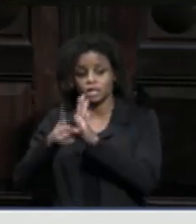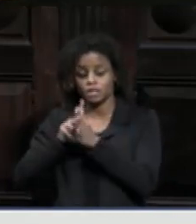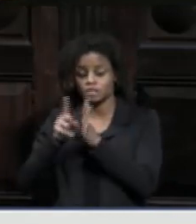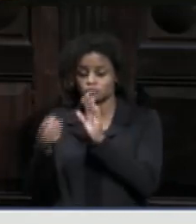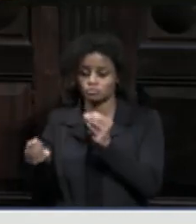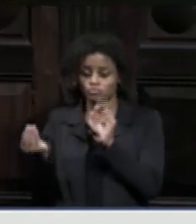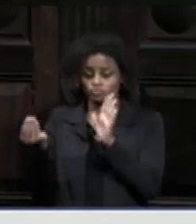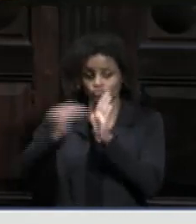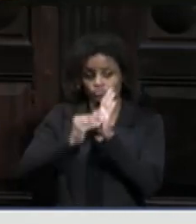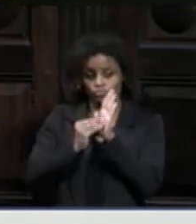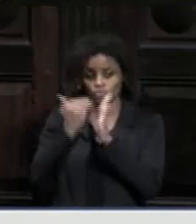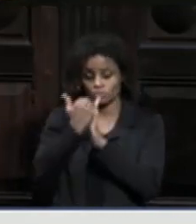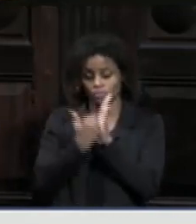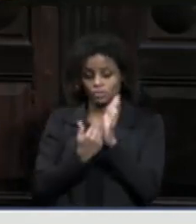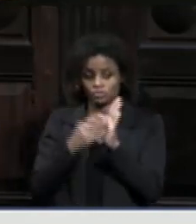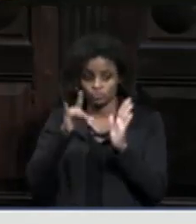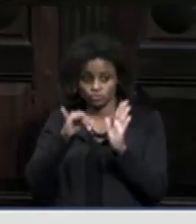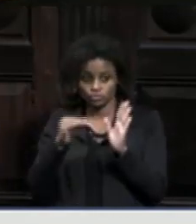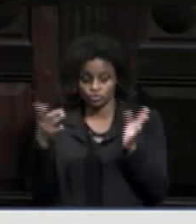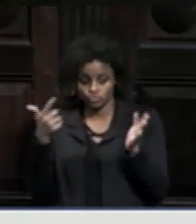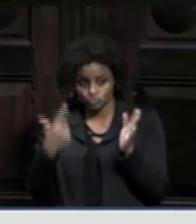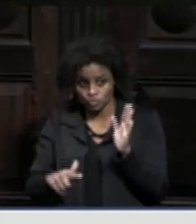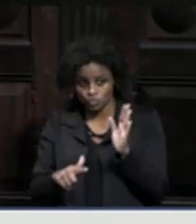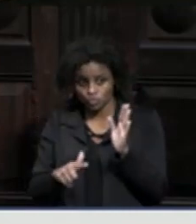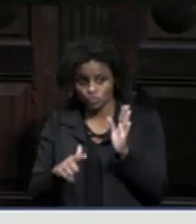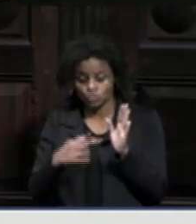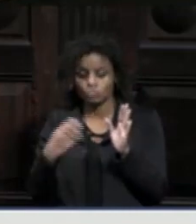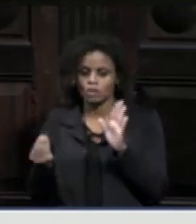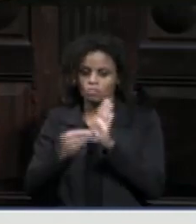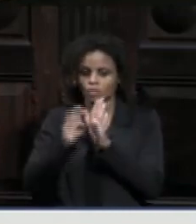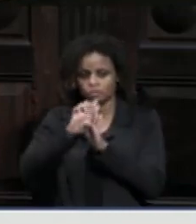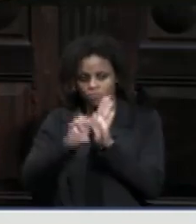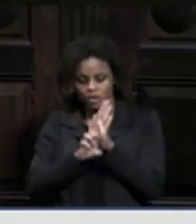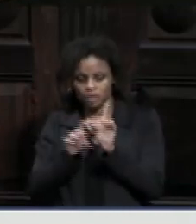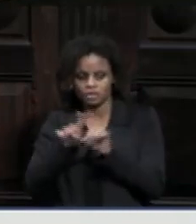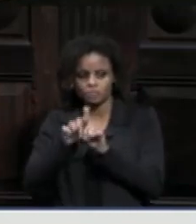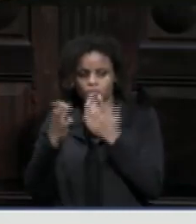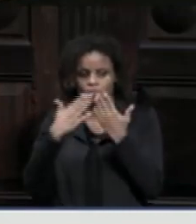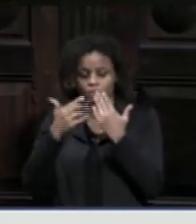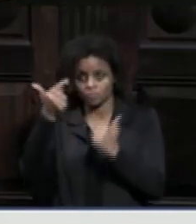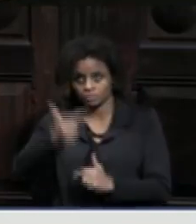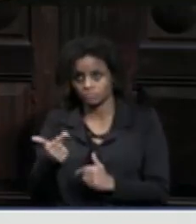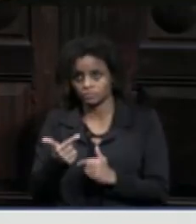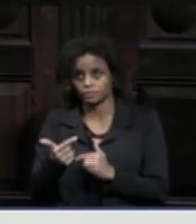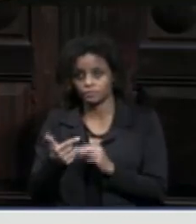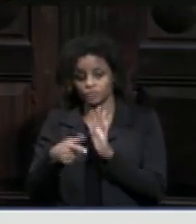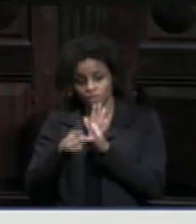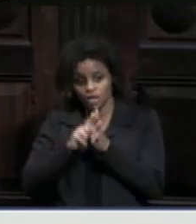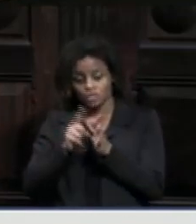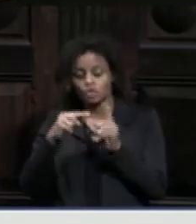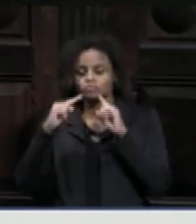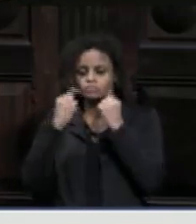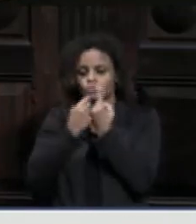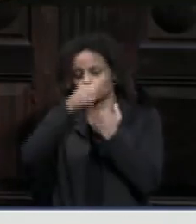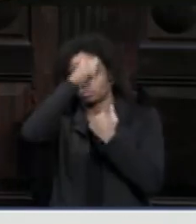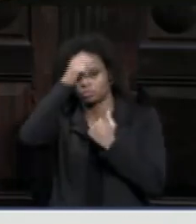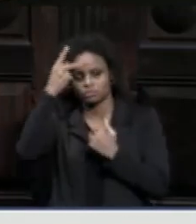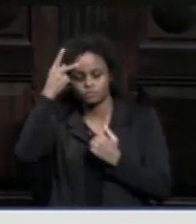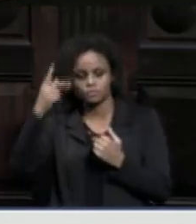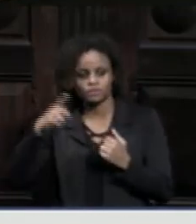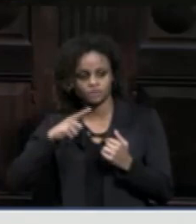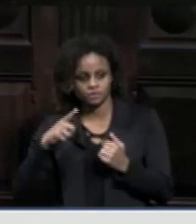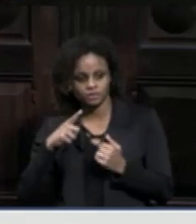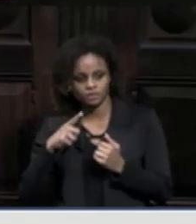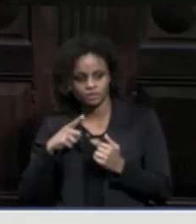pauta para receber emendas em segunda discussão, a gente realiza uma audiência pública e, com toda a calma que